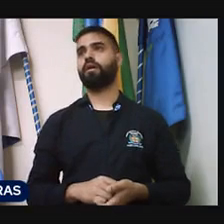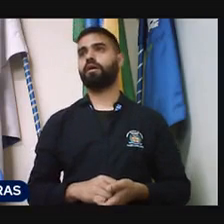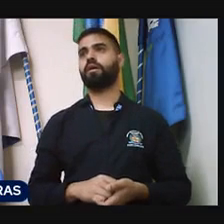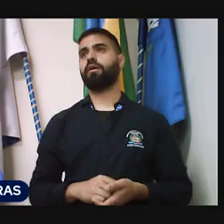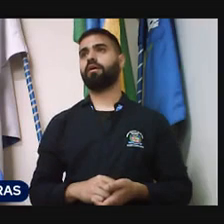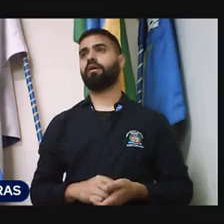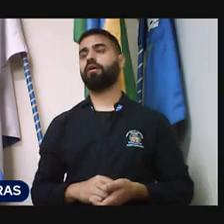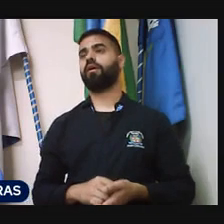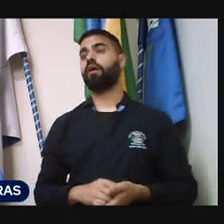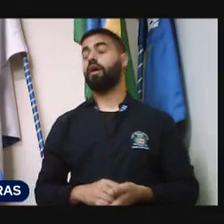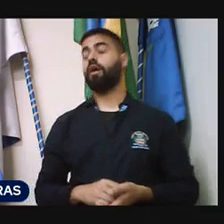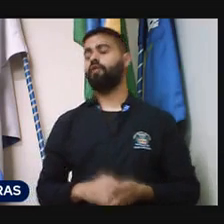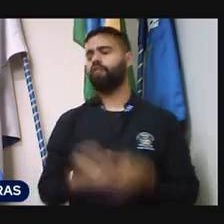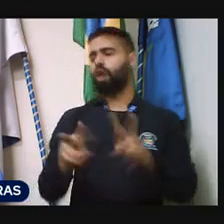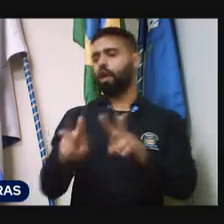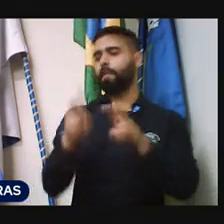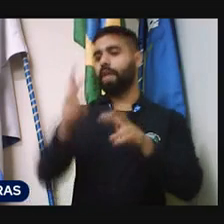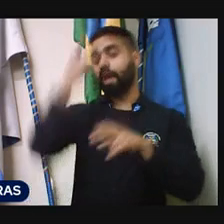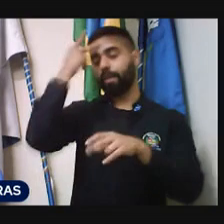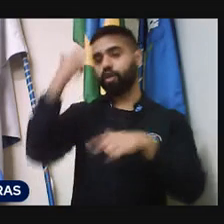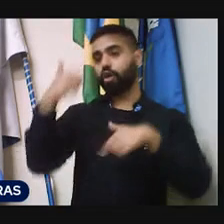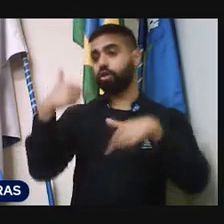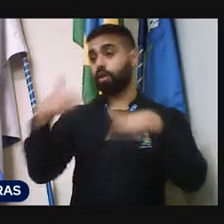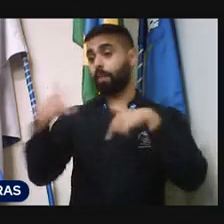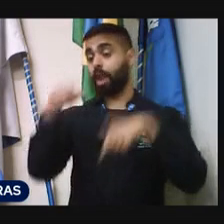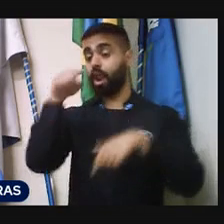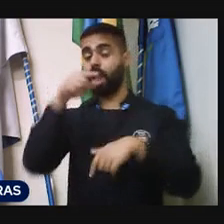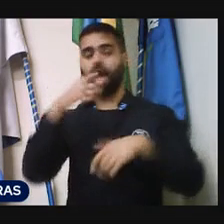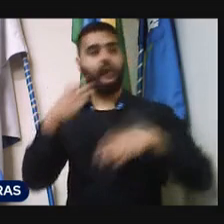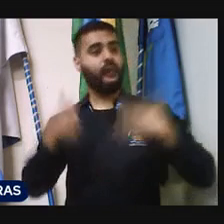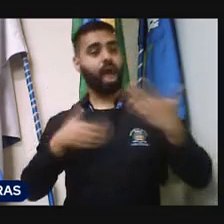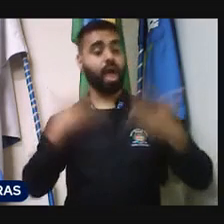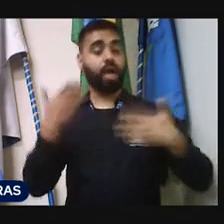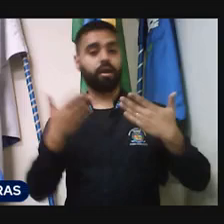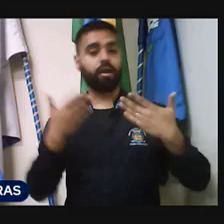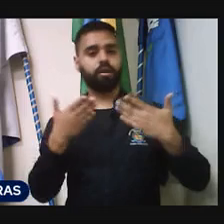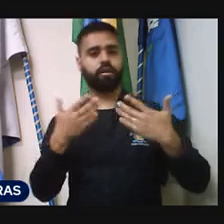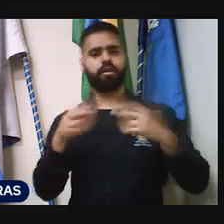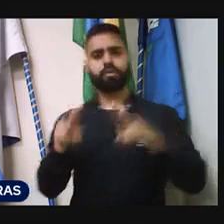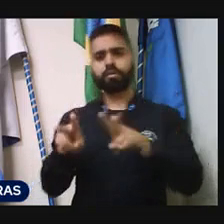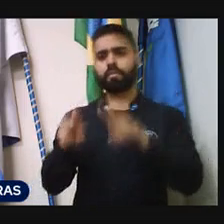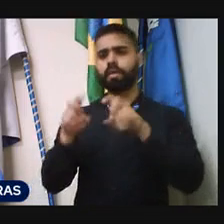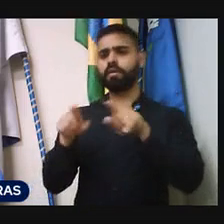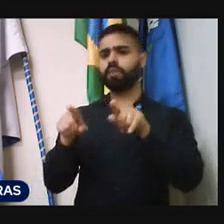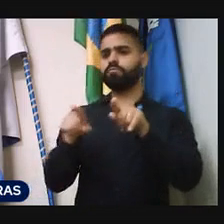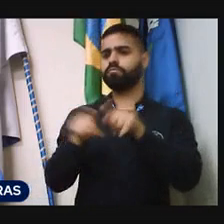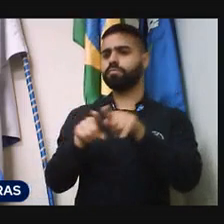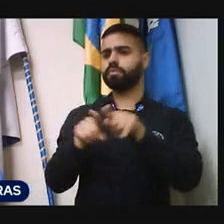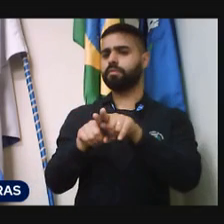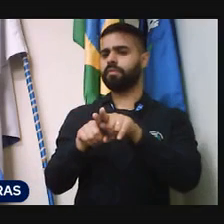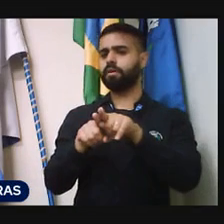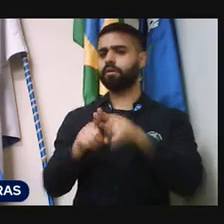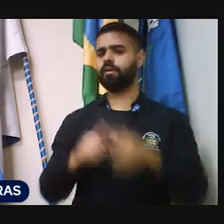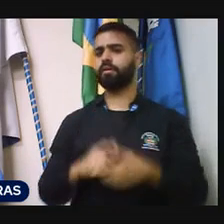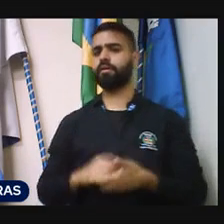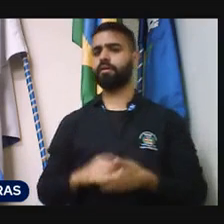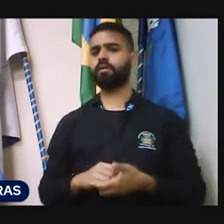daquela instituição de saúde e a gente nota lá dentro